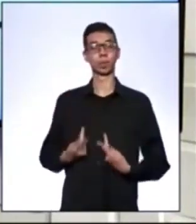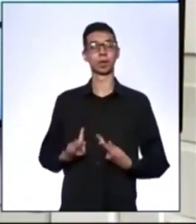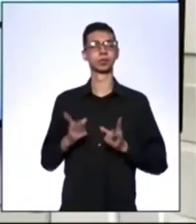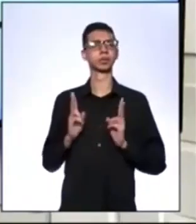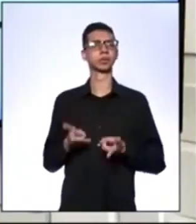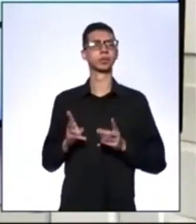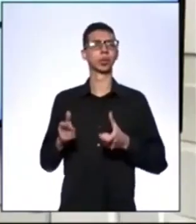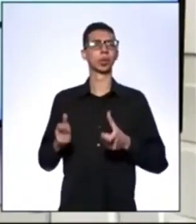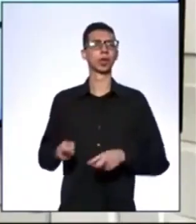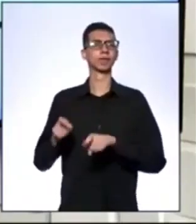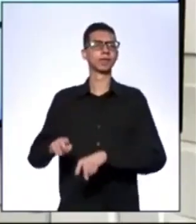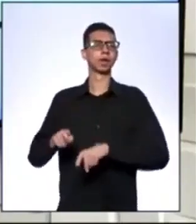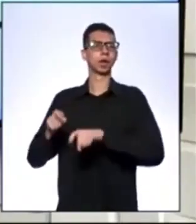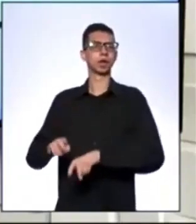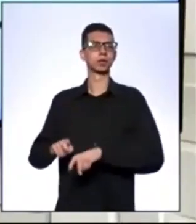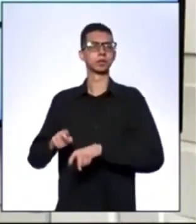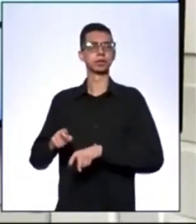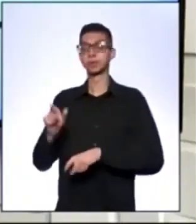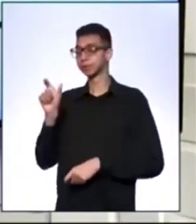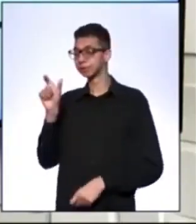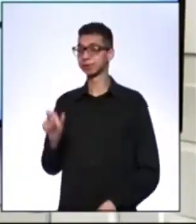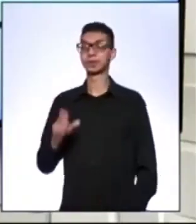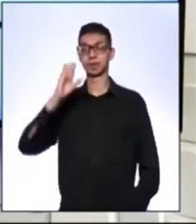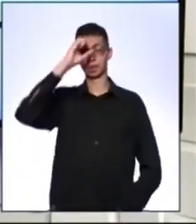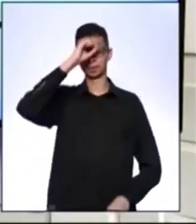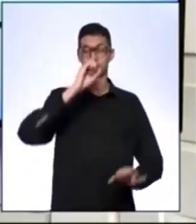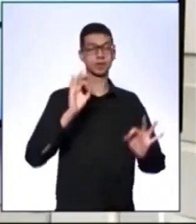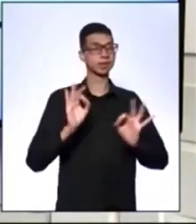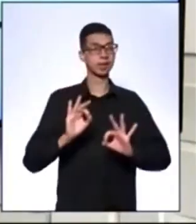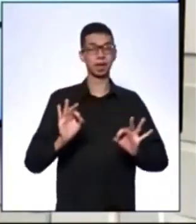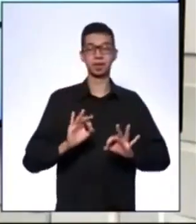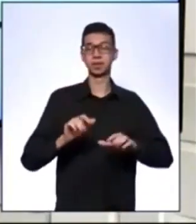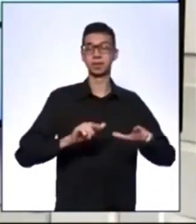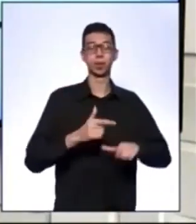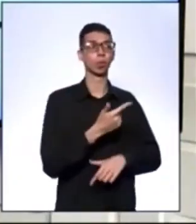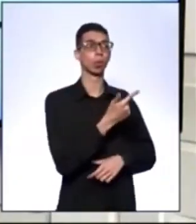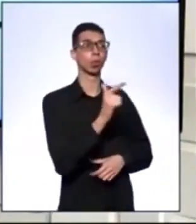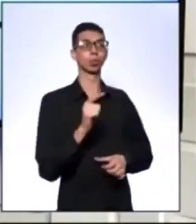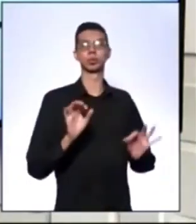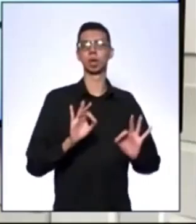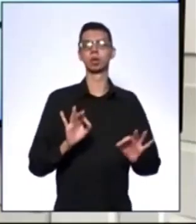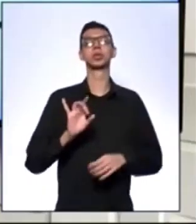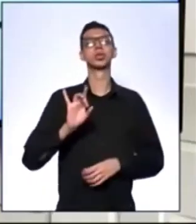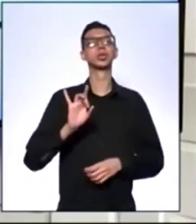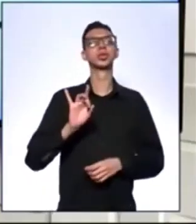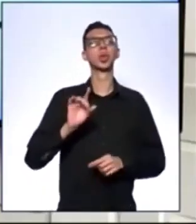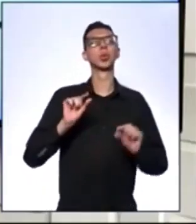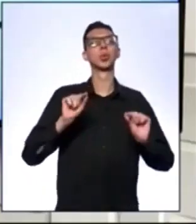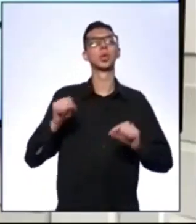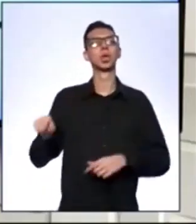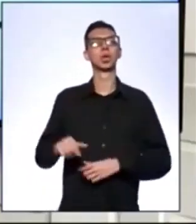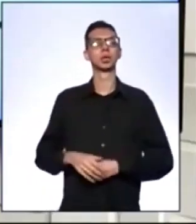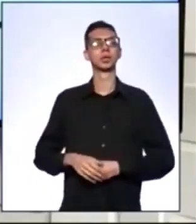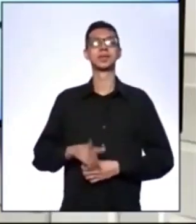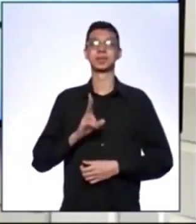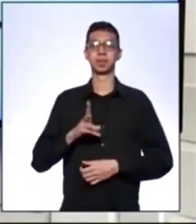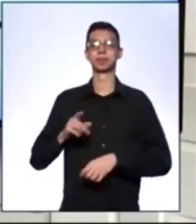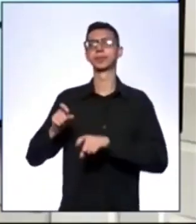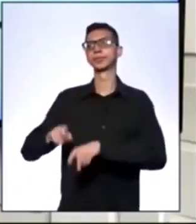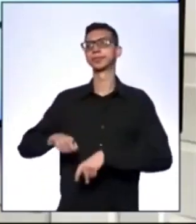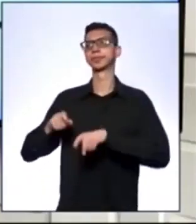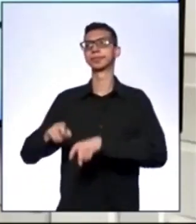uma fazenda sem aprender a fazer nenhum trabalho diferente, exceto da lavoura, notadamente, ele foi